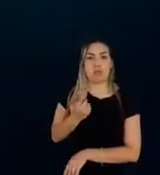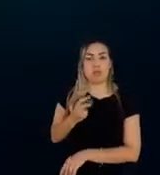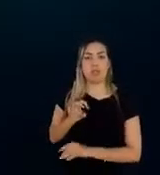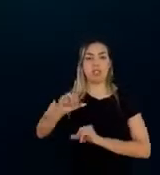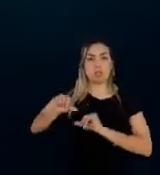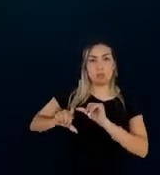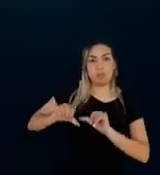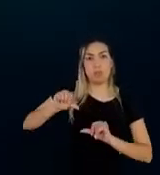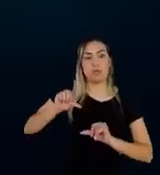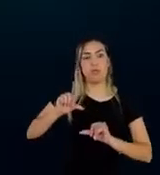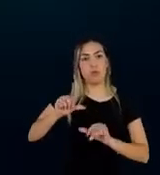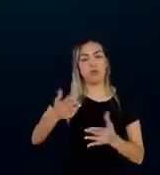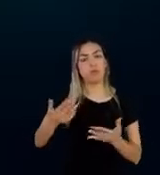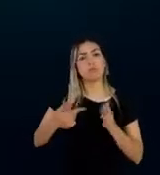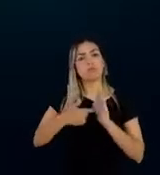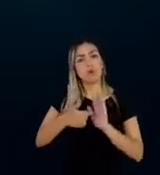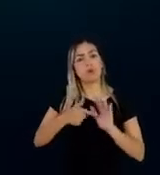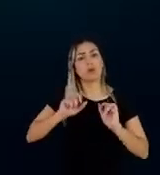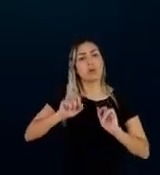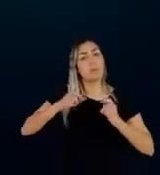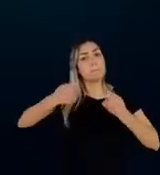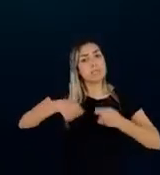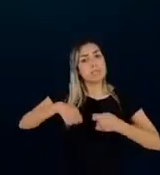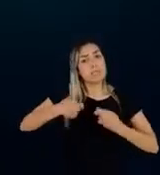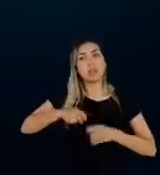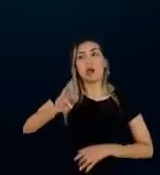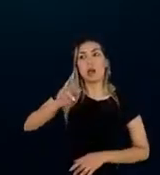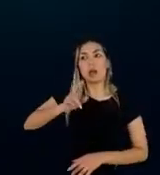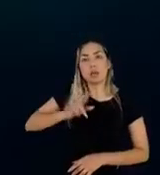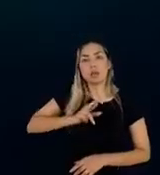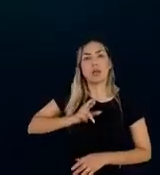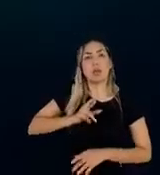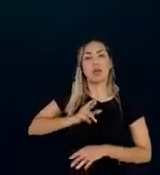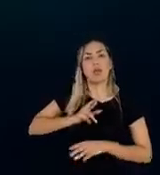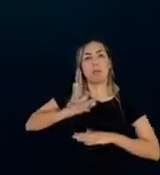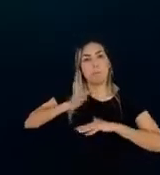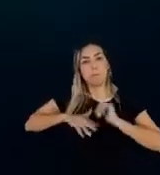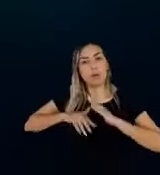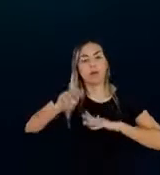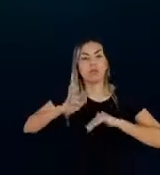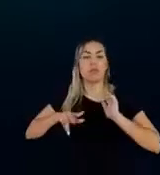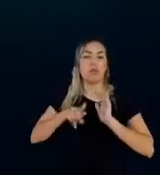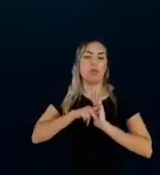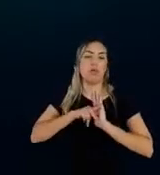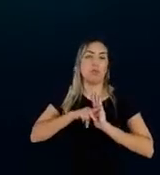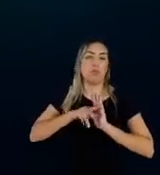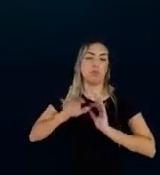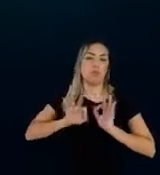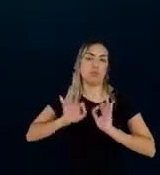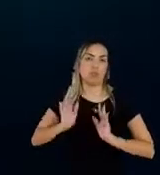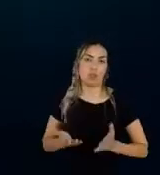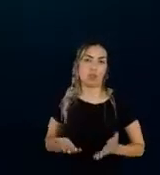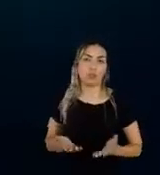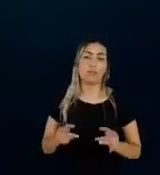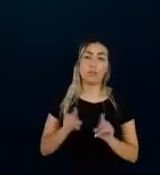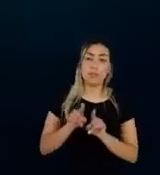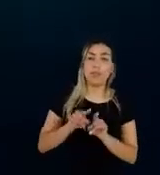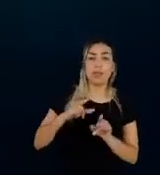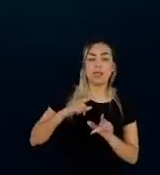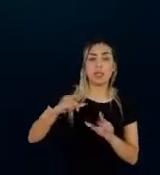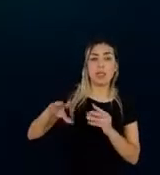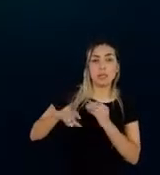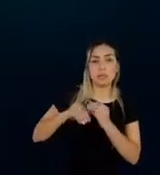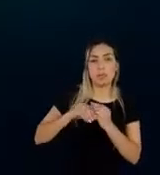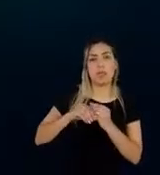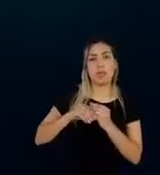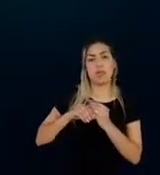instituindo, então, a necessidade de resultados de aplicação prática do programa, né? Nós temos também a emenda constitucional 85